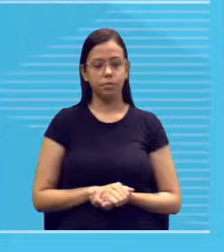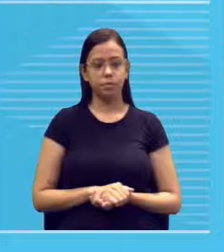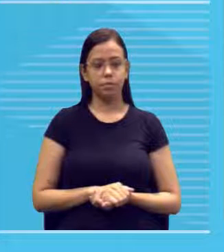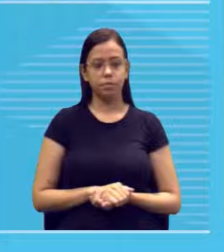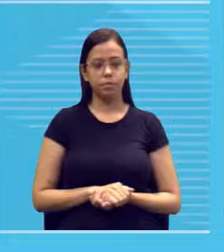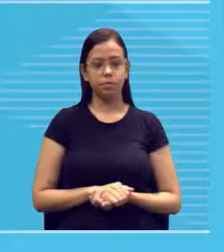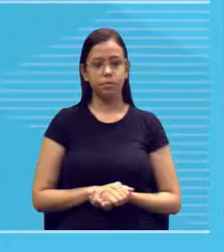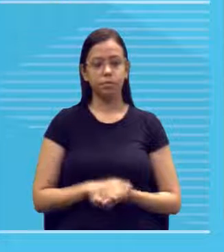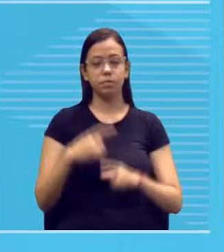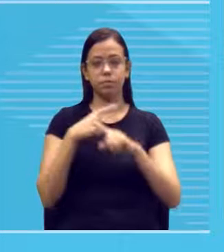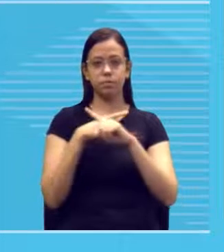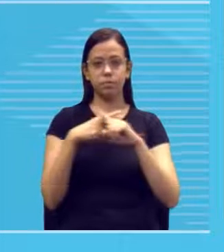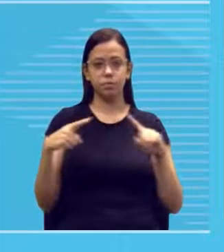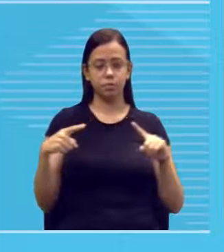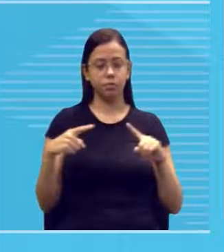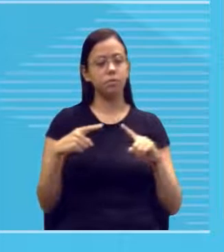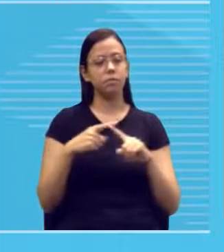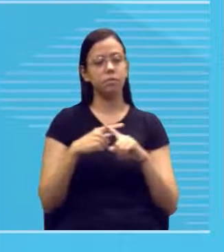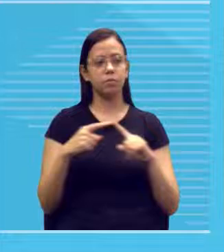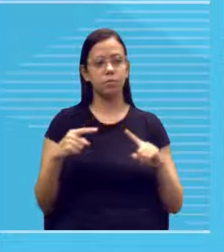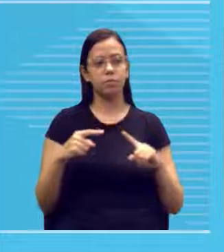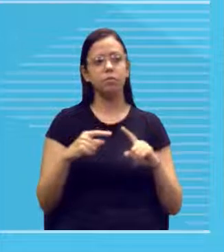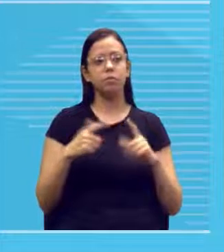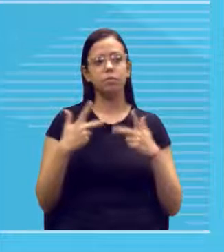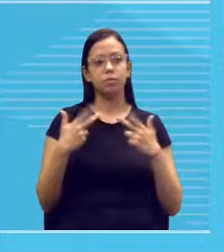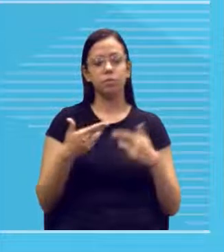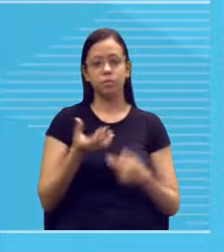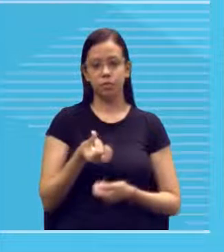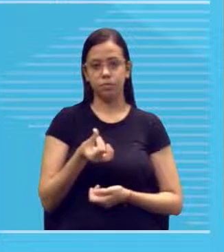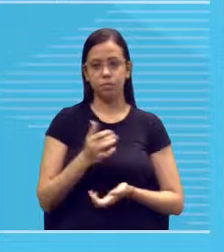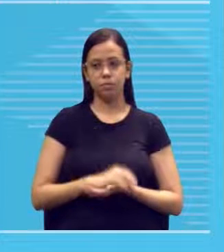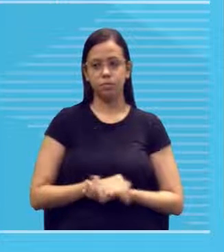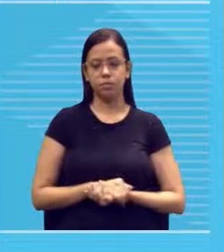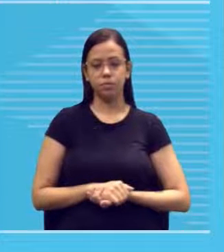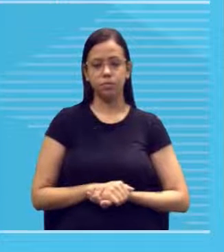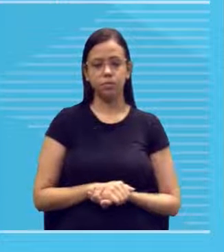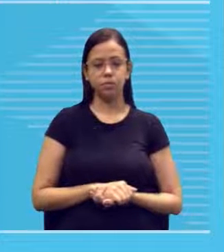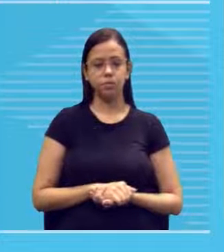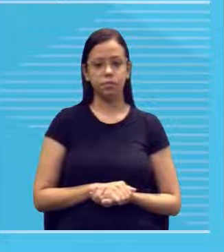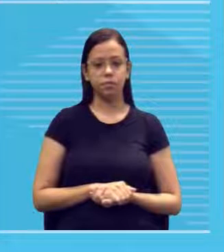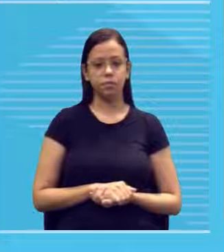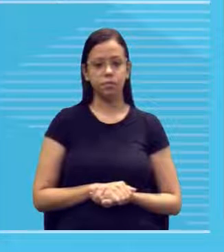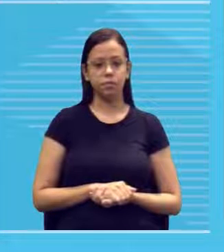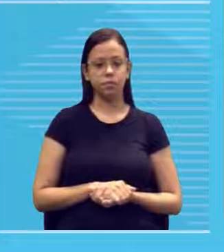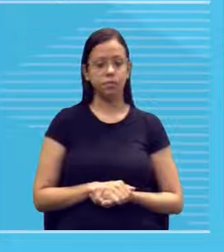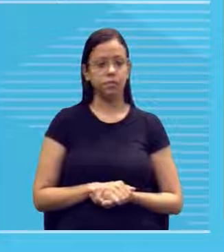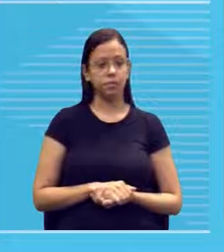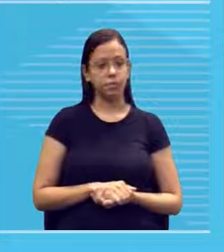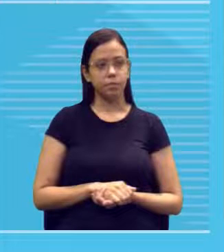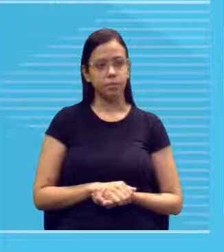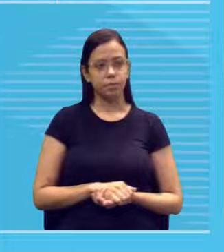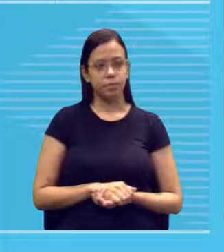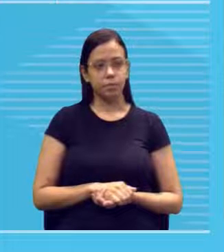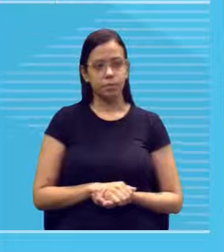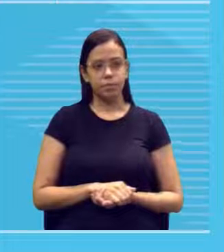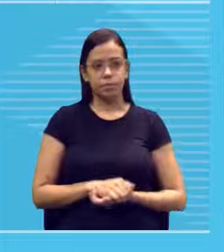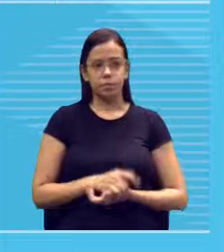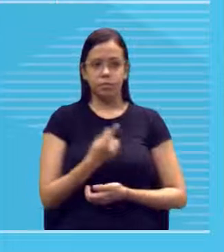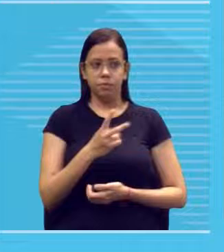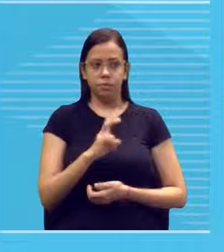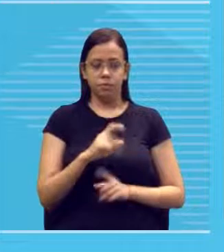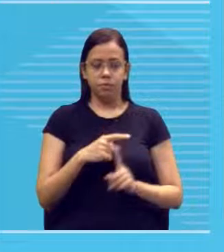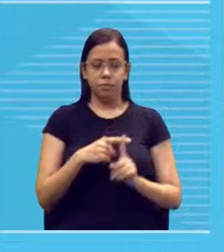12 dividido por 2 6 aí 15 + 10 25